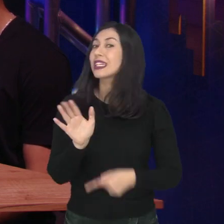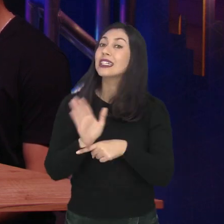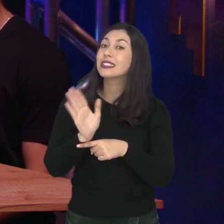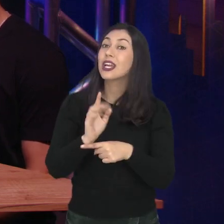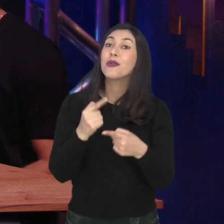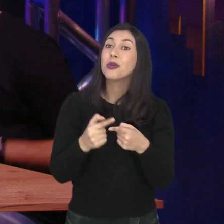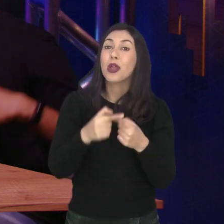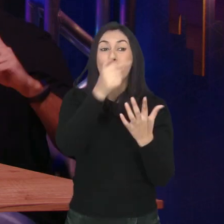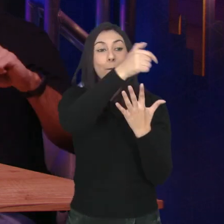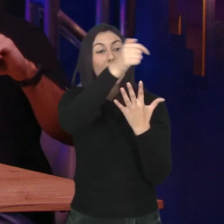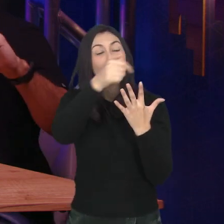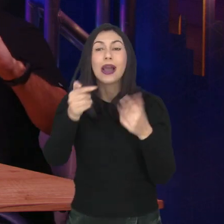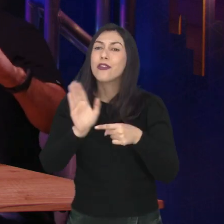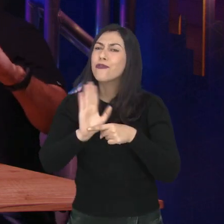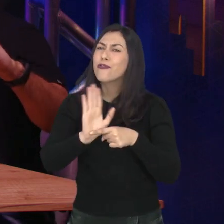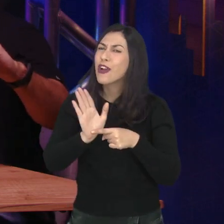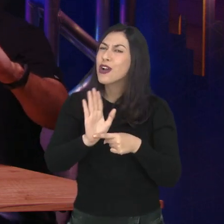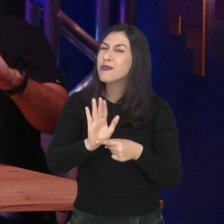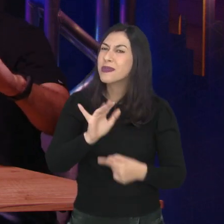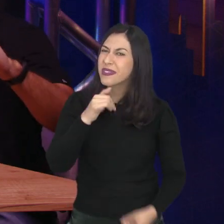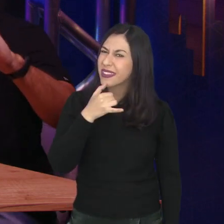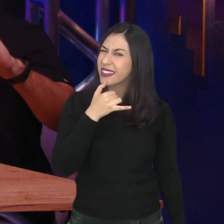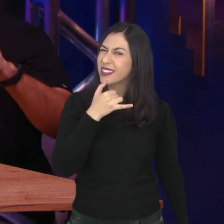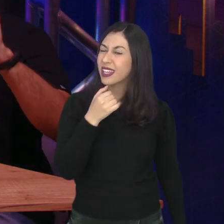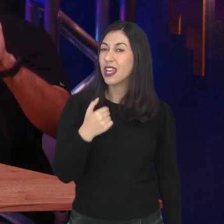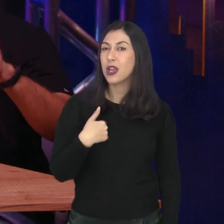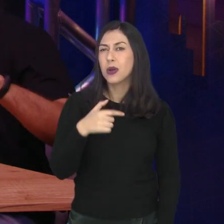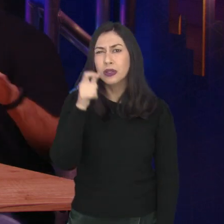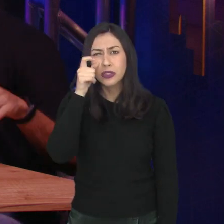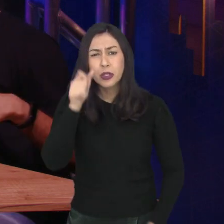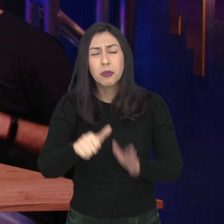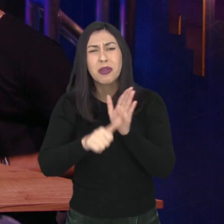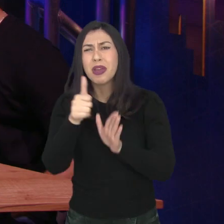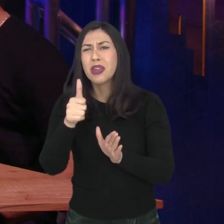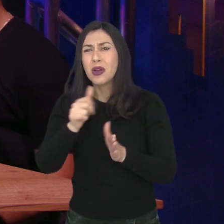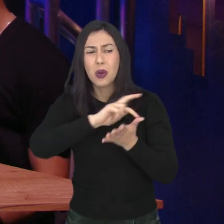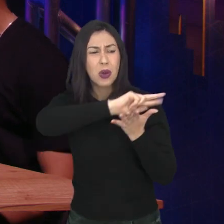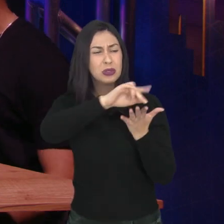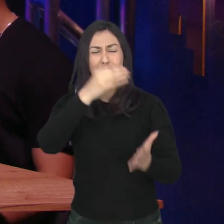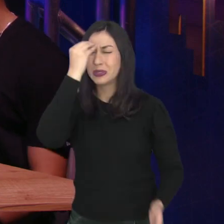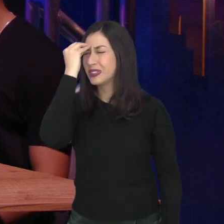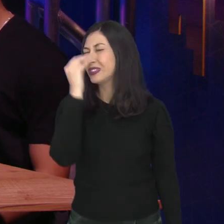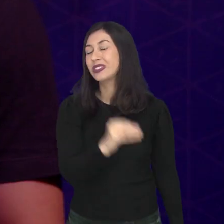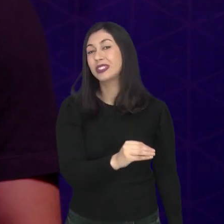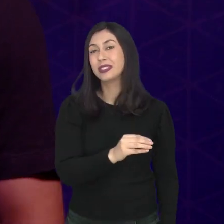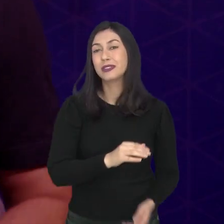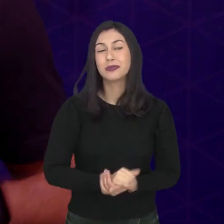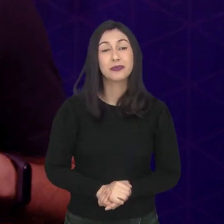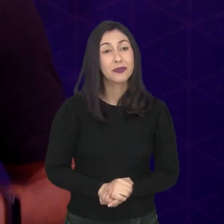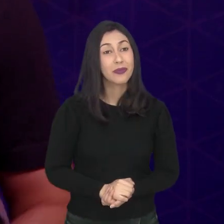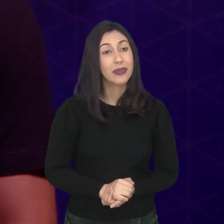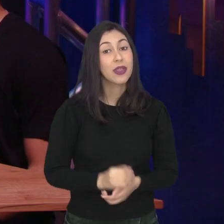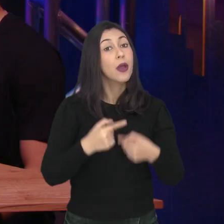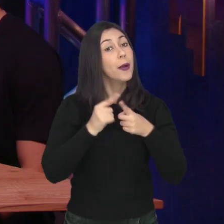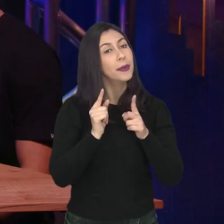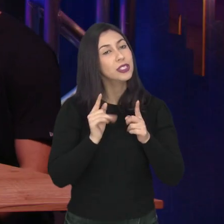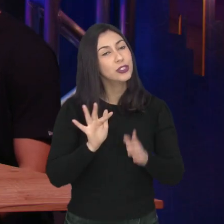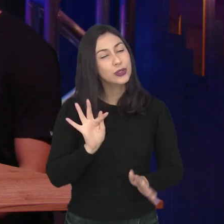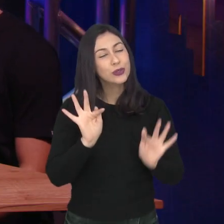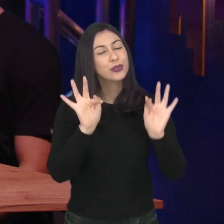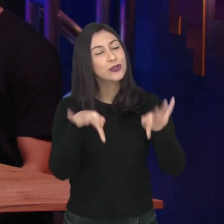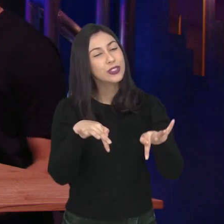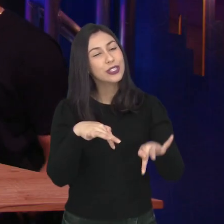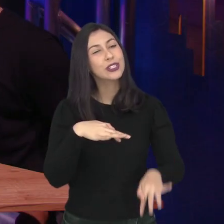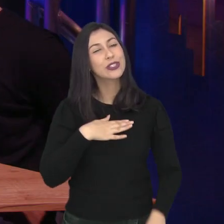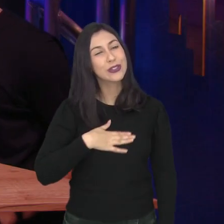que a Vicky me deu uma listinha de filmes tristes. Eu assisti o primeiro, já desisti de assistir os outros. Não, mas esse daí tem um